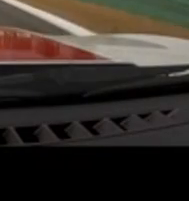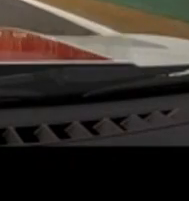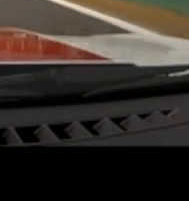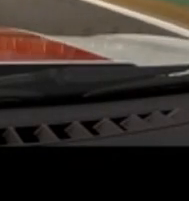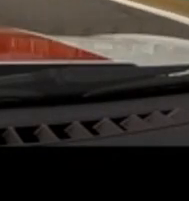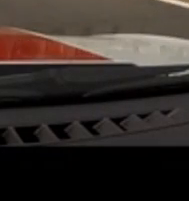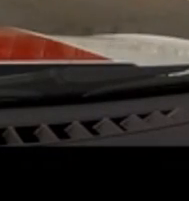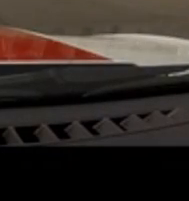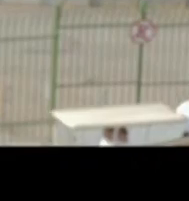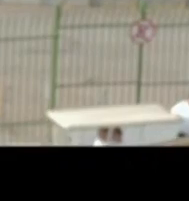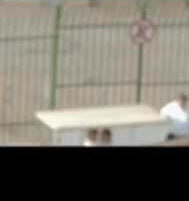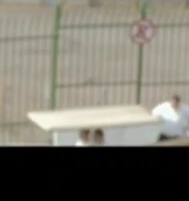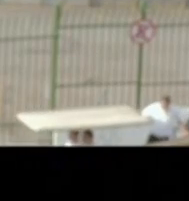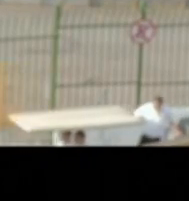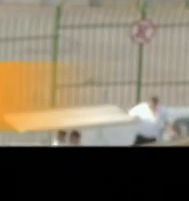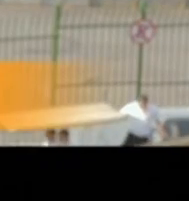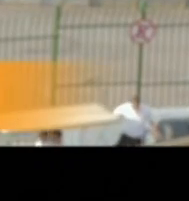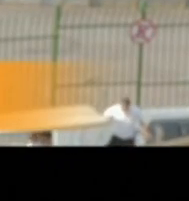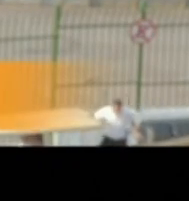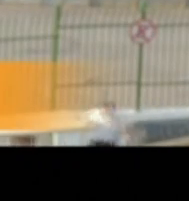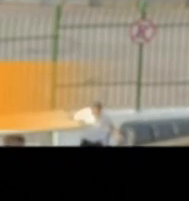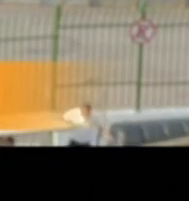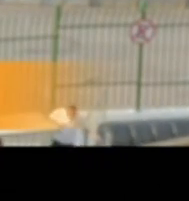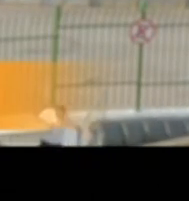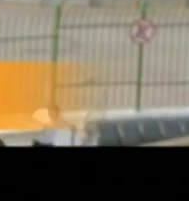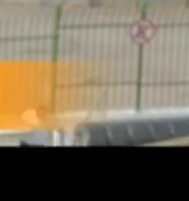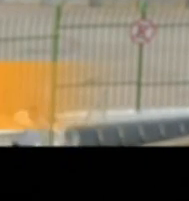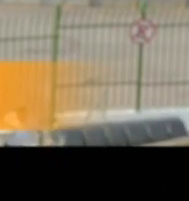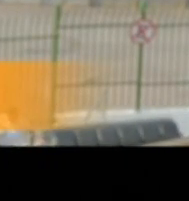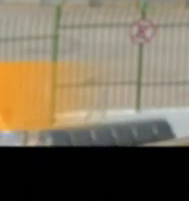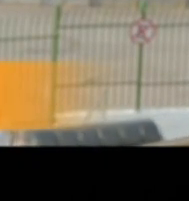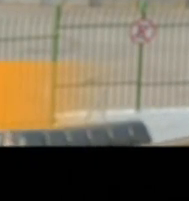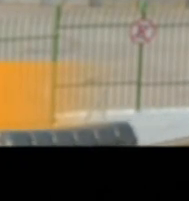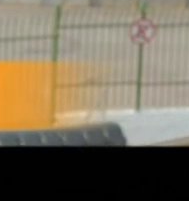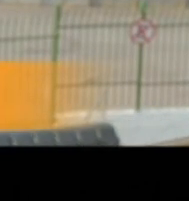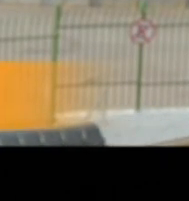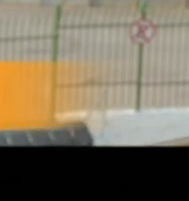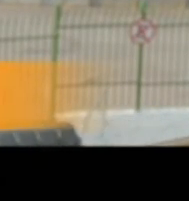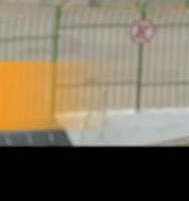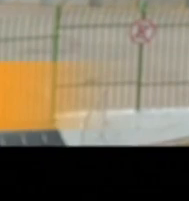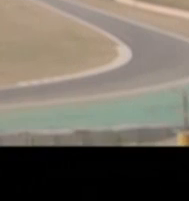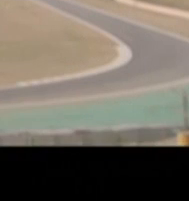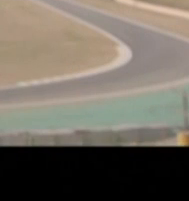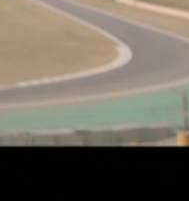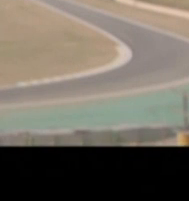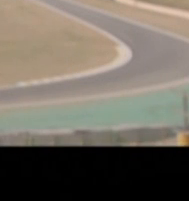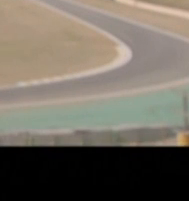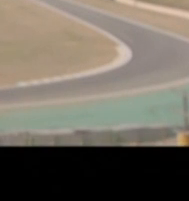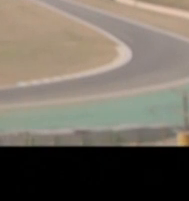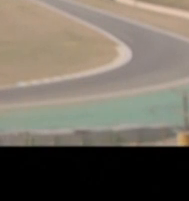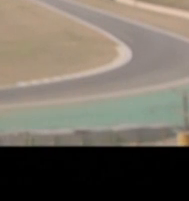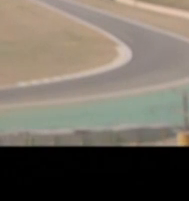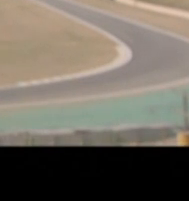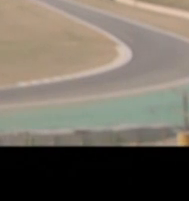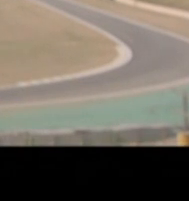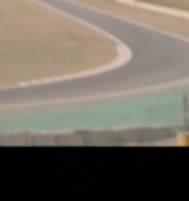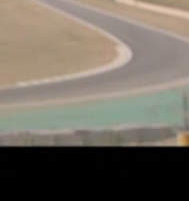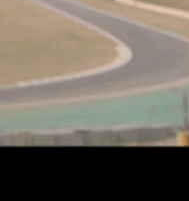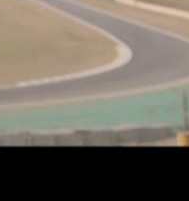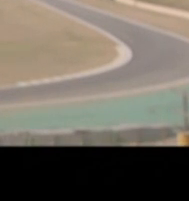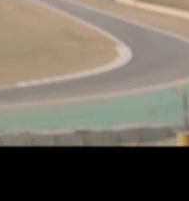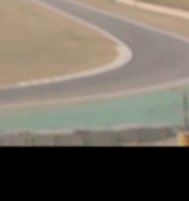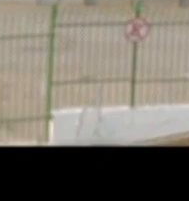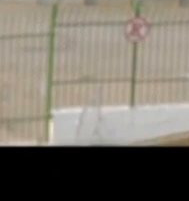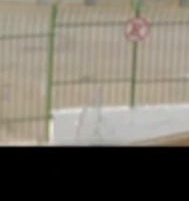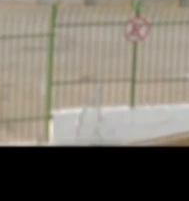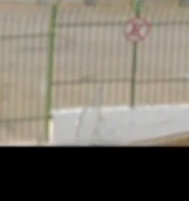A consciência é a palavra-chave para melhorar a segurança de trânsito aqui no Brasil. Essa cultura nova em relação